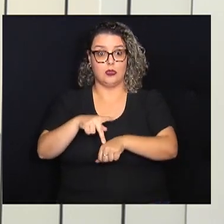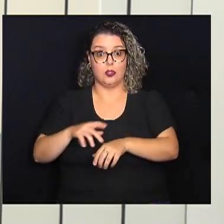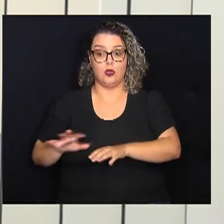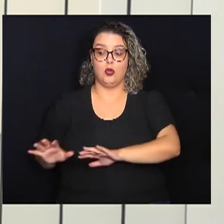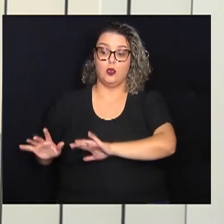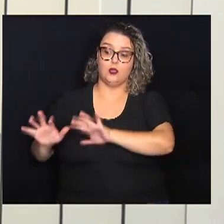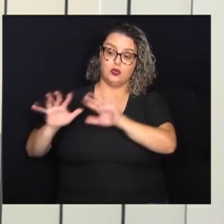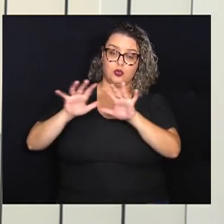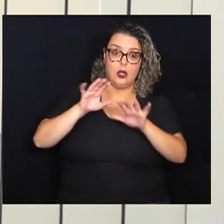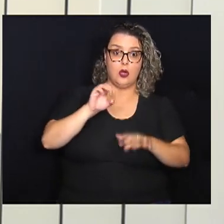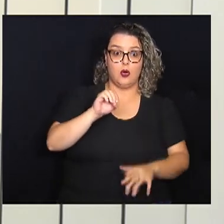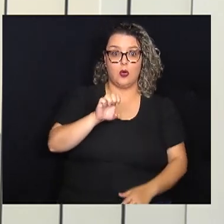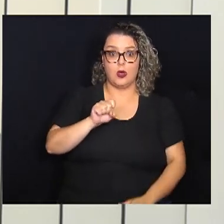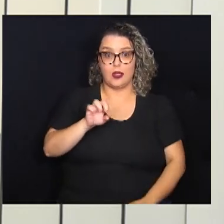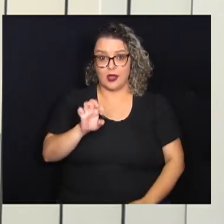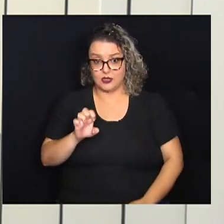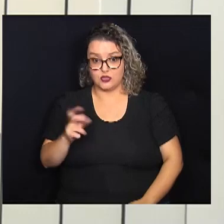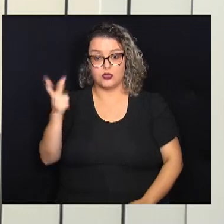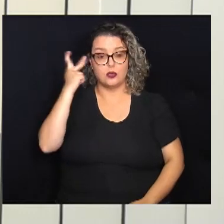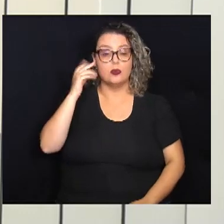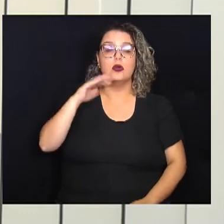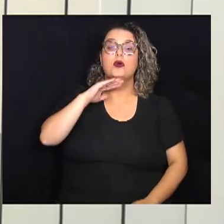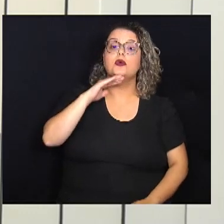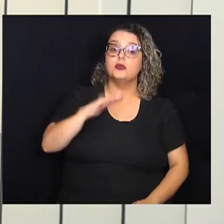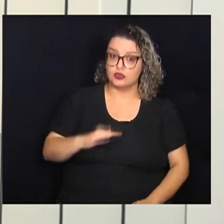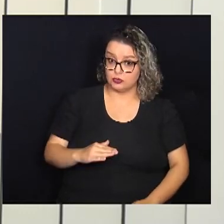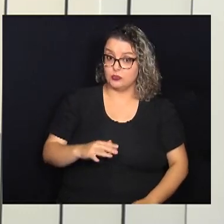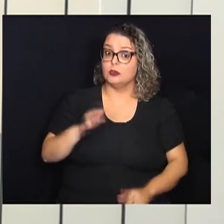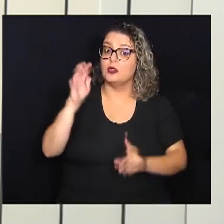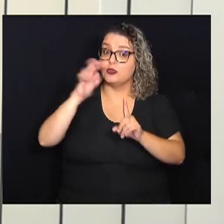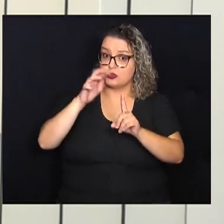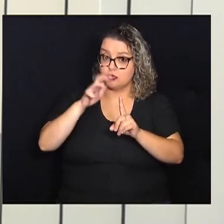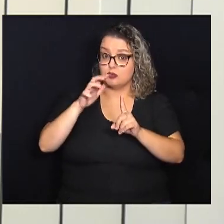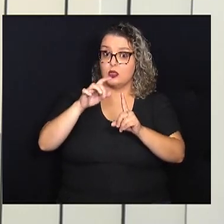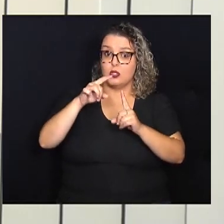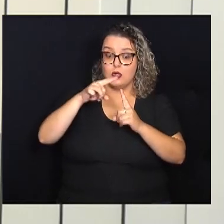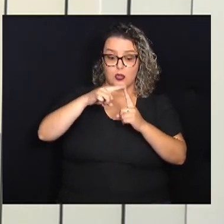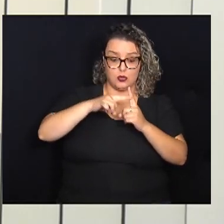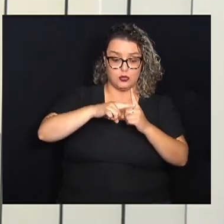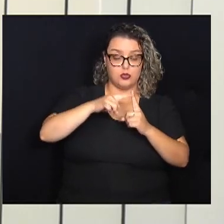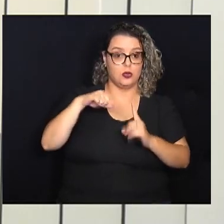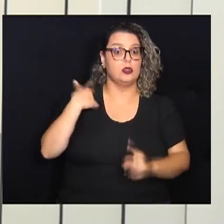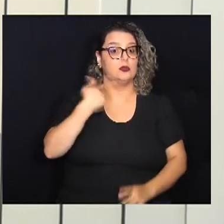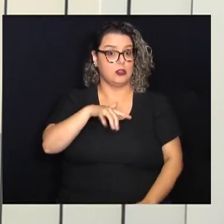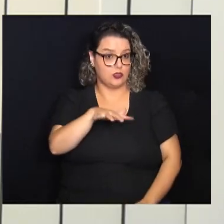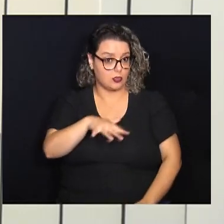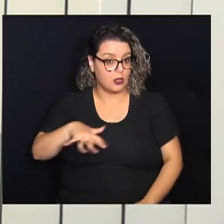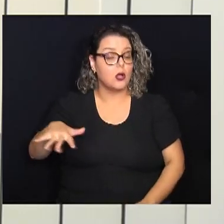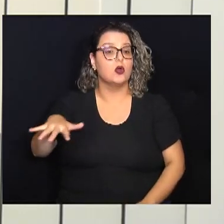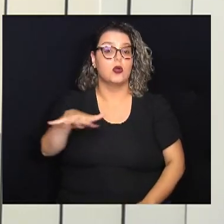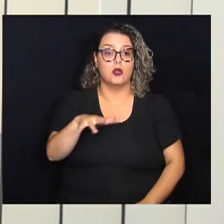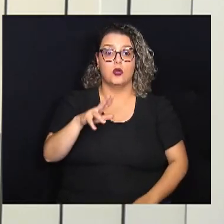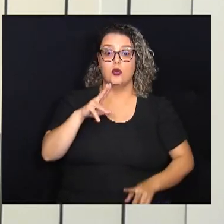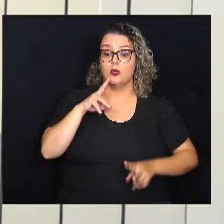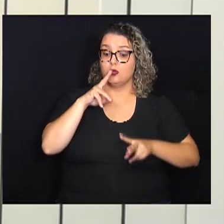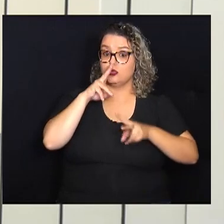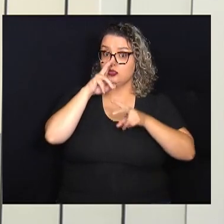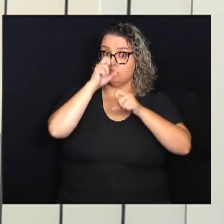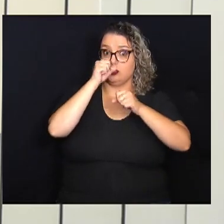animal.campinas.sp.gov.br, clicar no ícone Adoção e acessar as fotos e informações sobre os bichinhos.